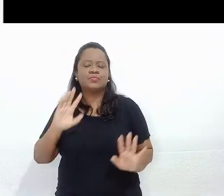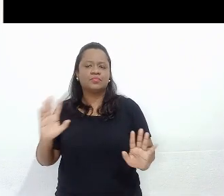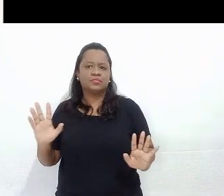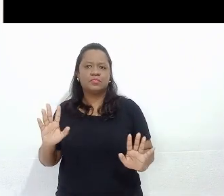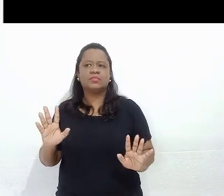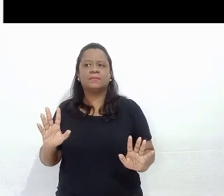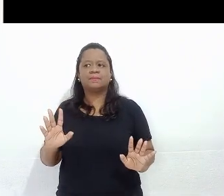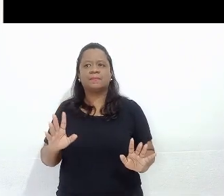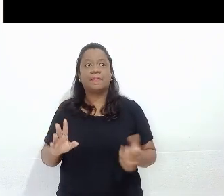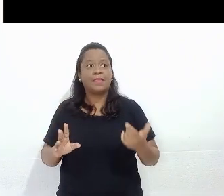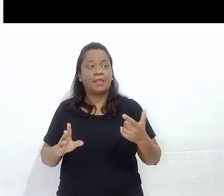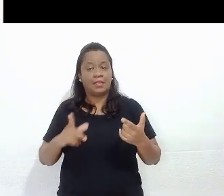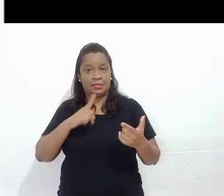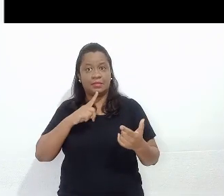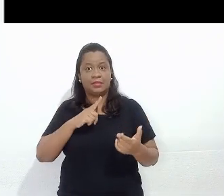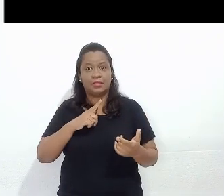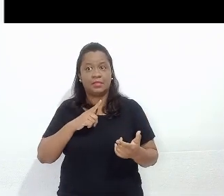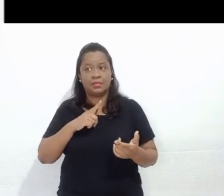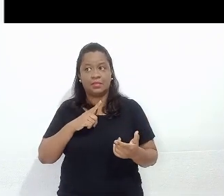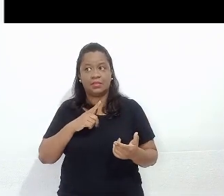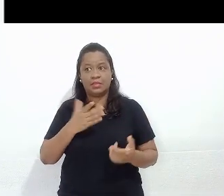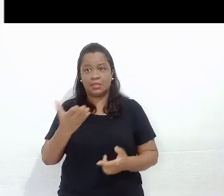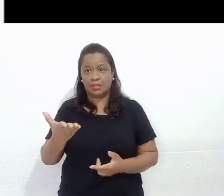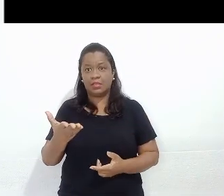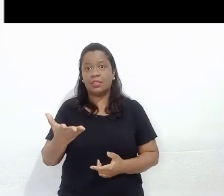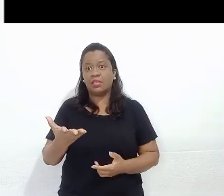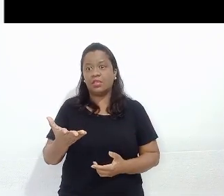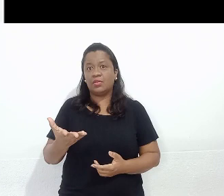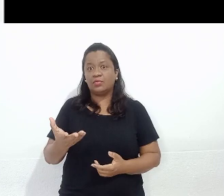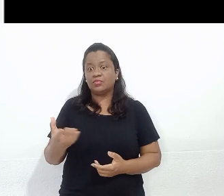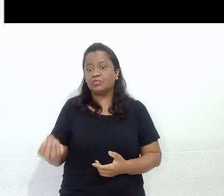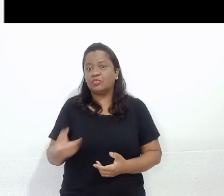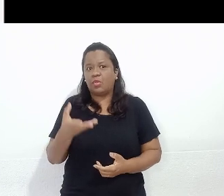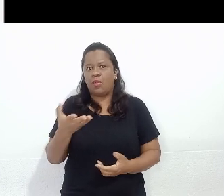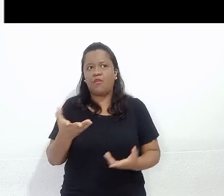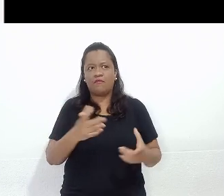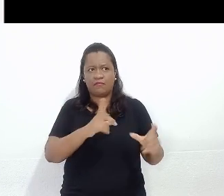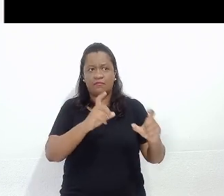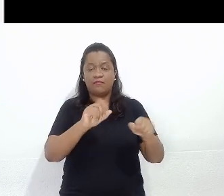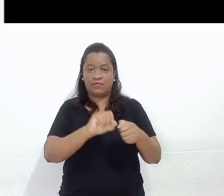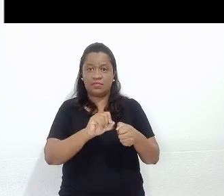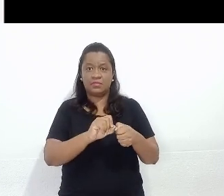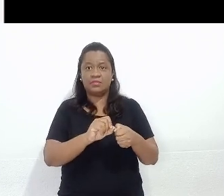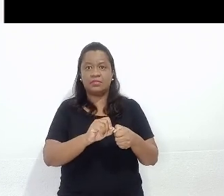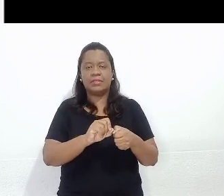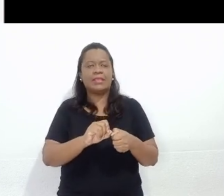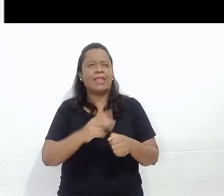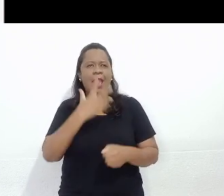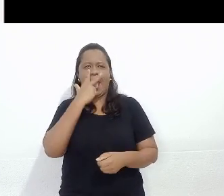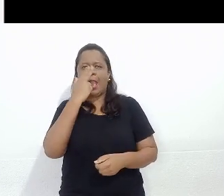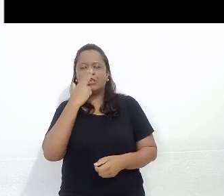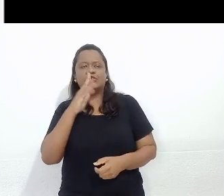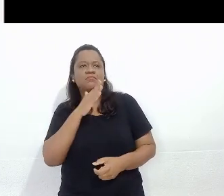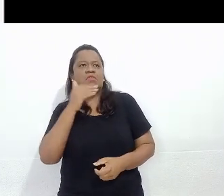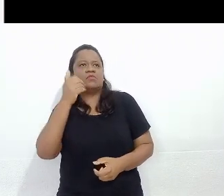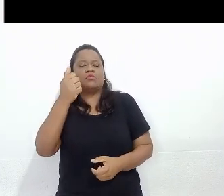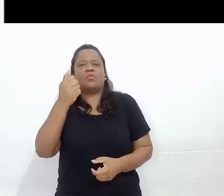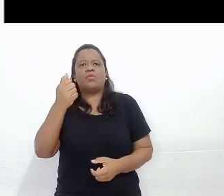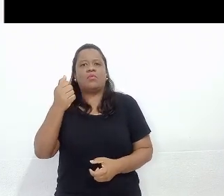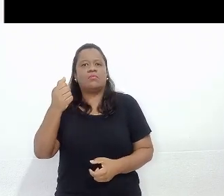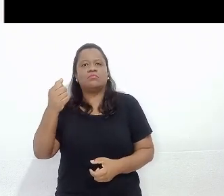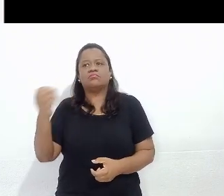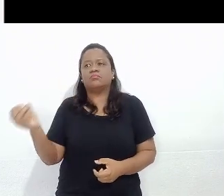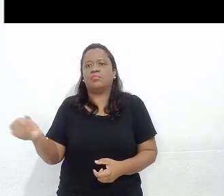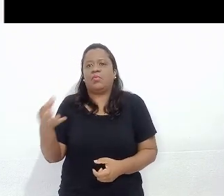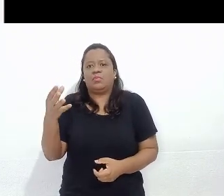fazendo fotografia agora que sempre acha que o melhor é o mais moderno, é o mais atual, mas não é. Tá?